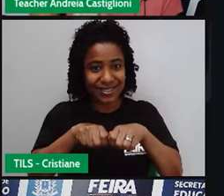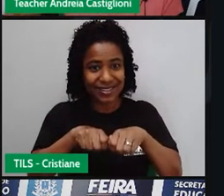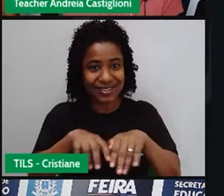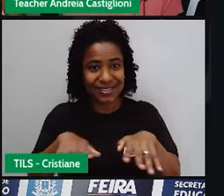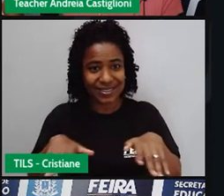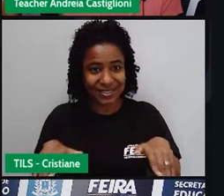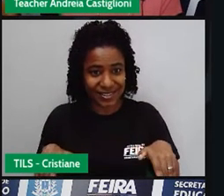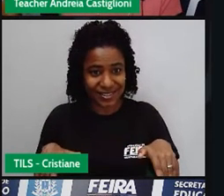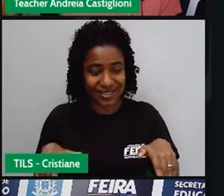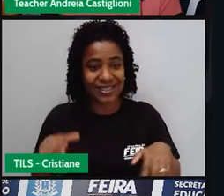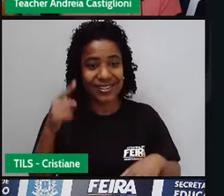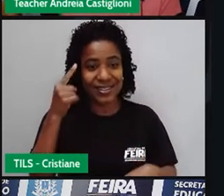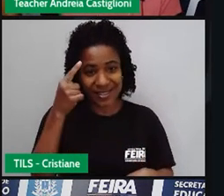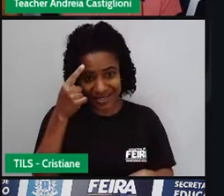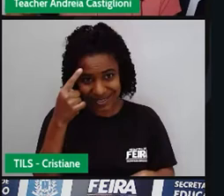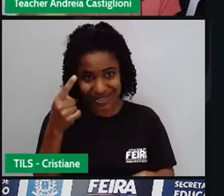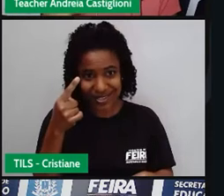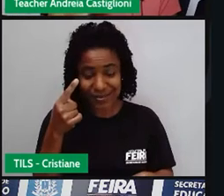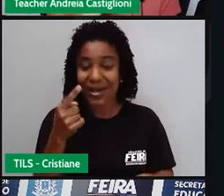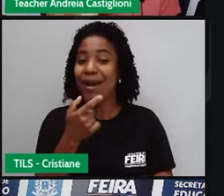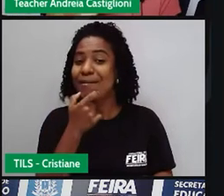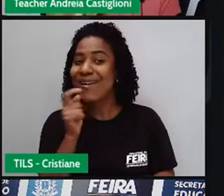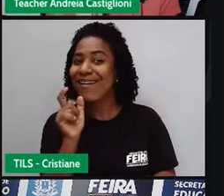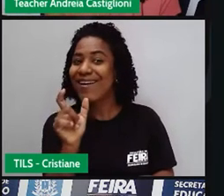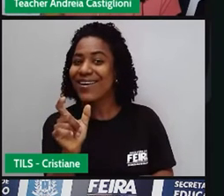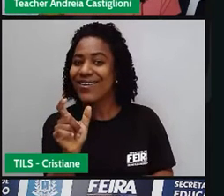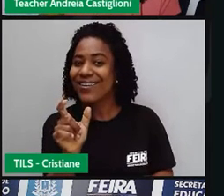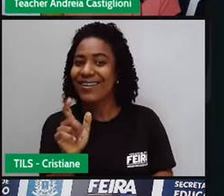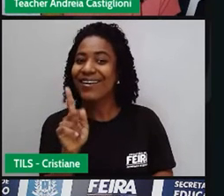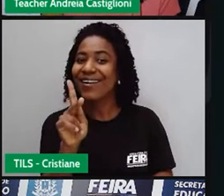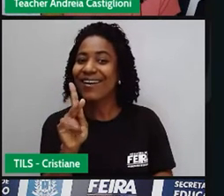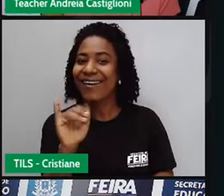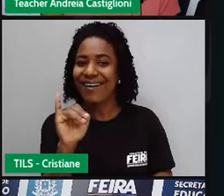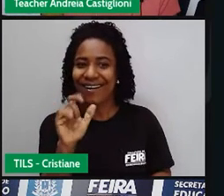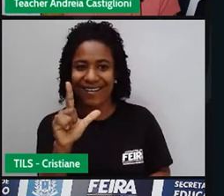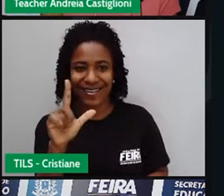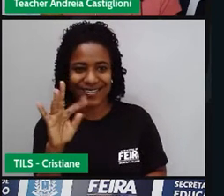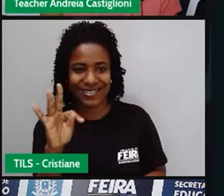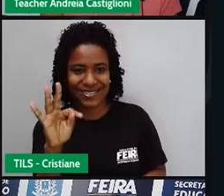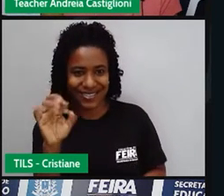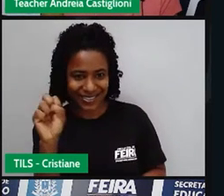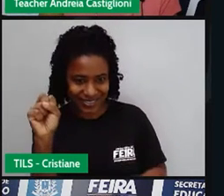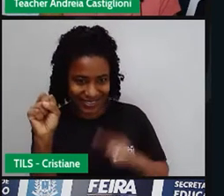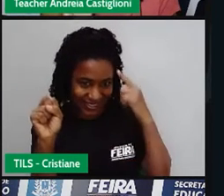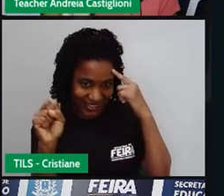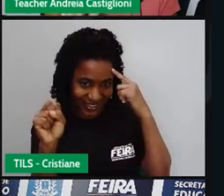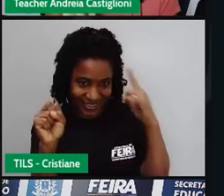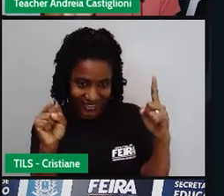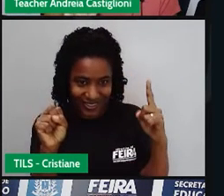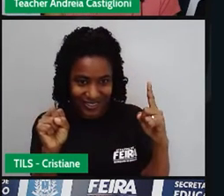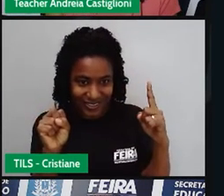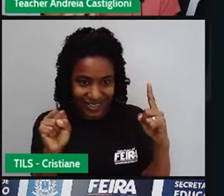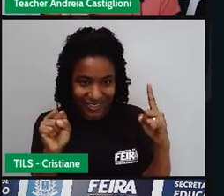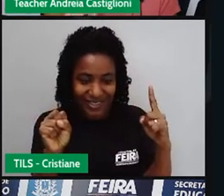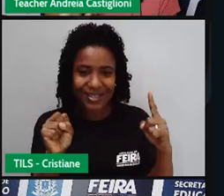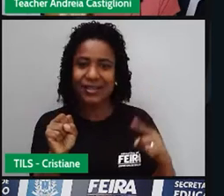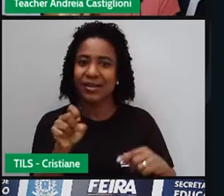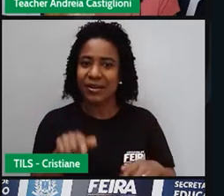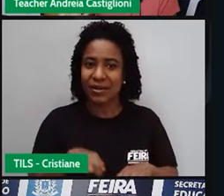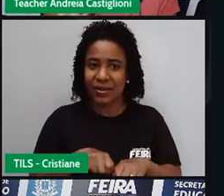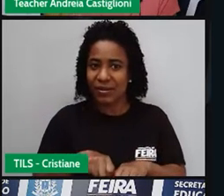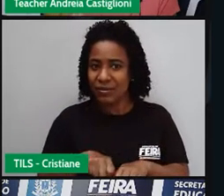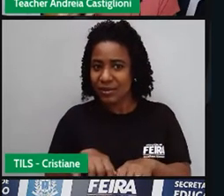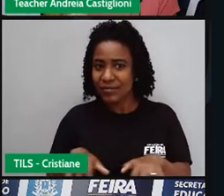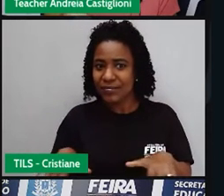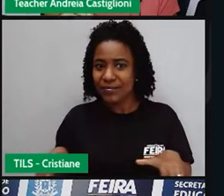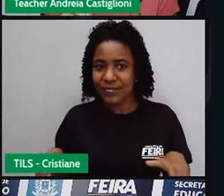não lembro como é que está em inglês card card mas essa saia